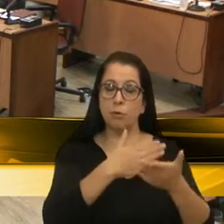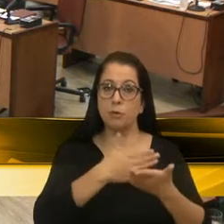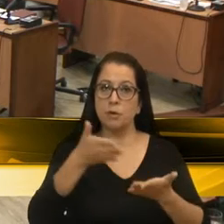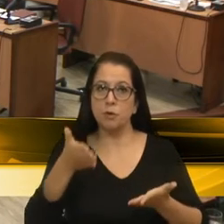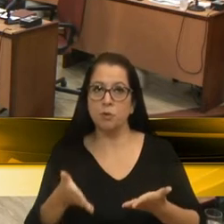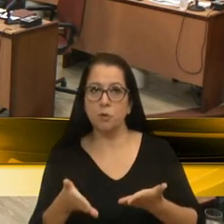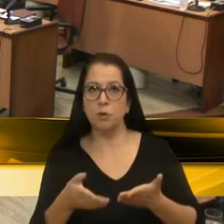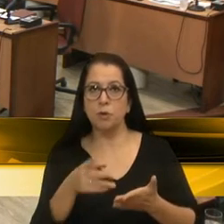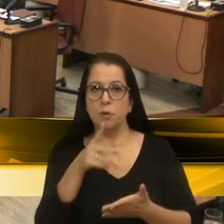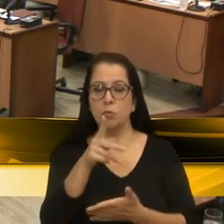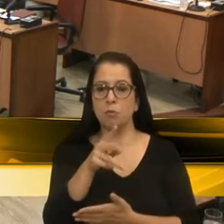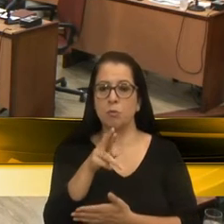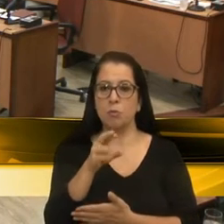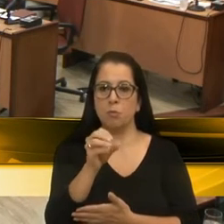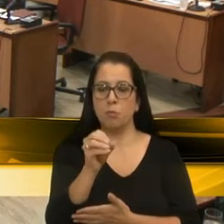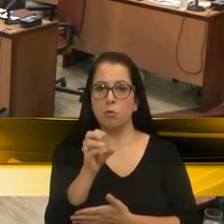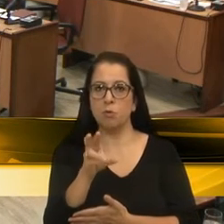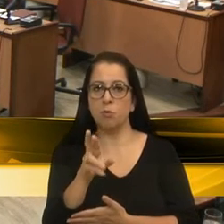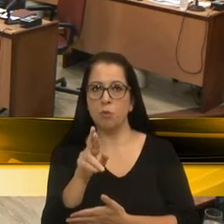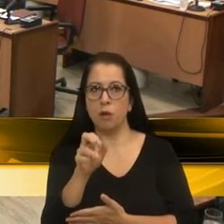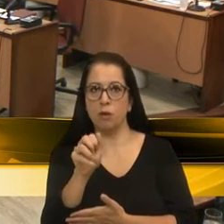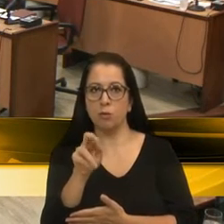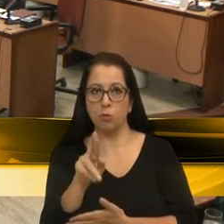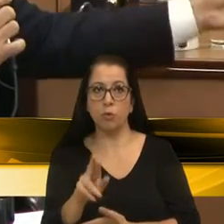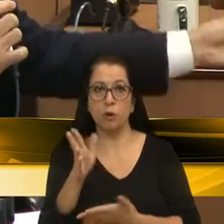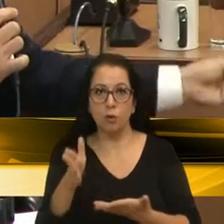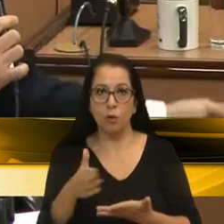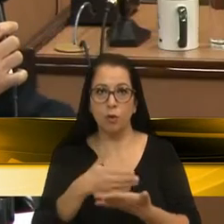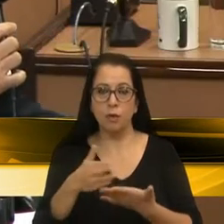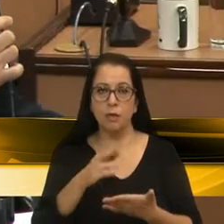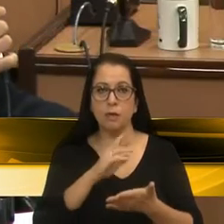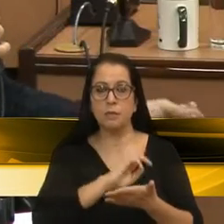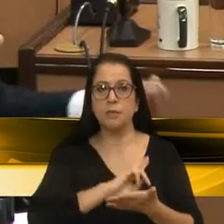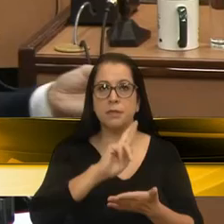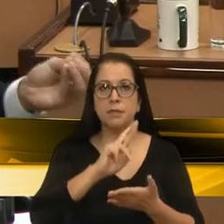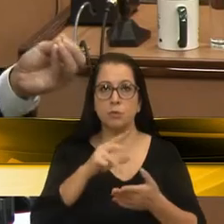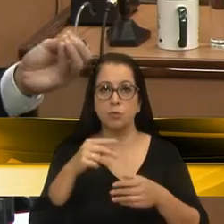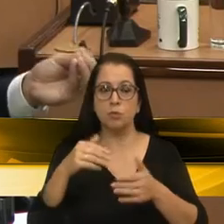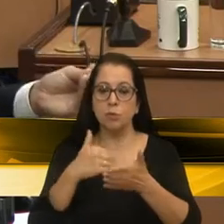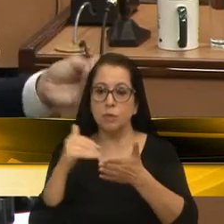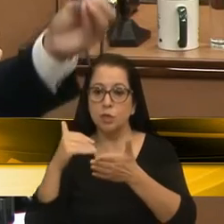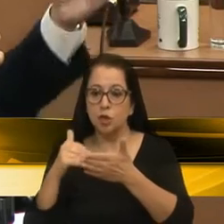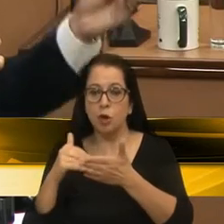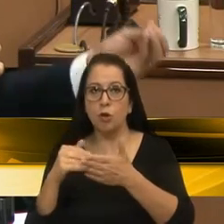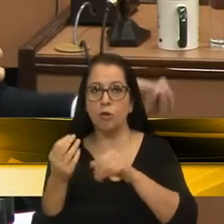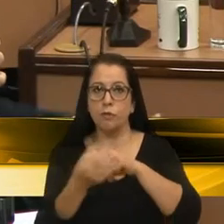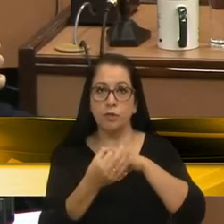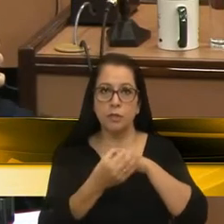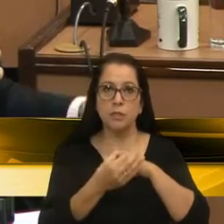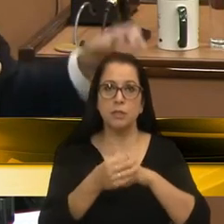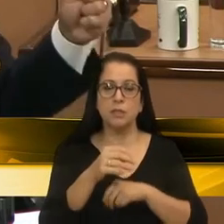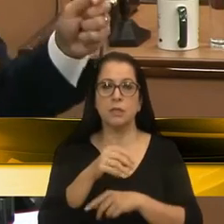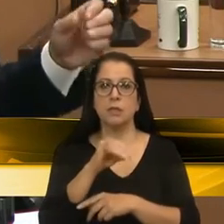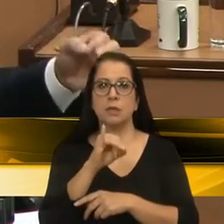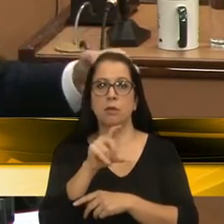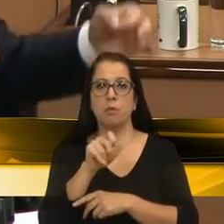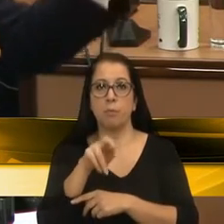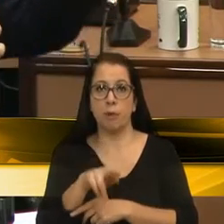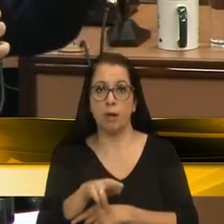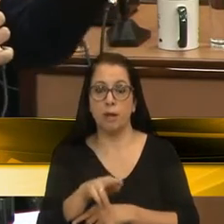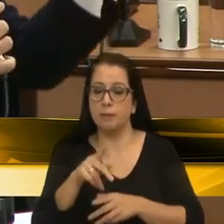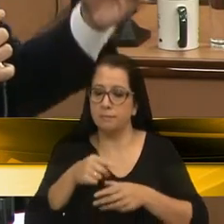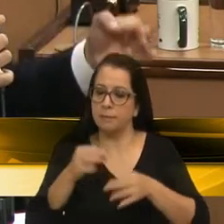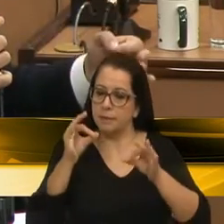um procurador pelo menos, a representação desse escritório de advocacia que foi contratado de Ilmar Galvão, precisa estar de